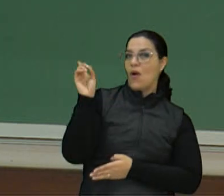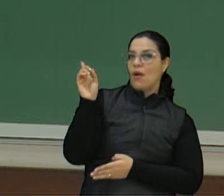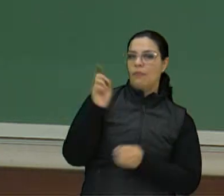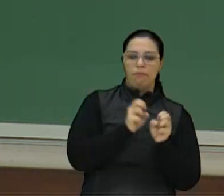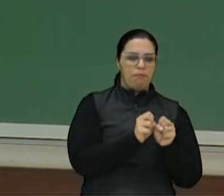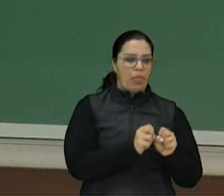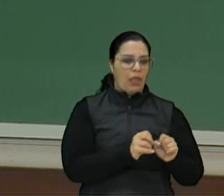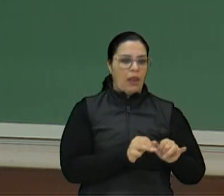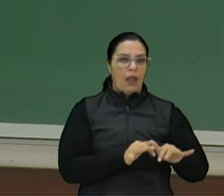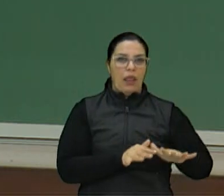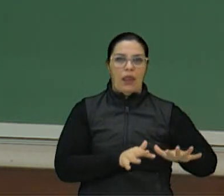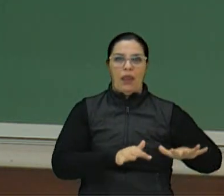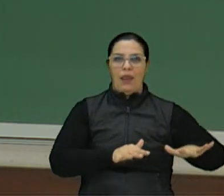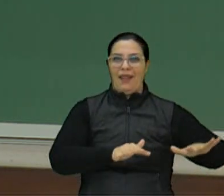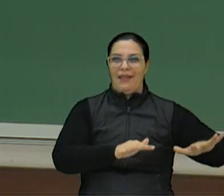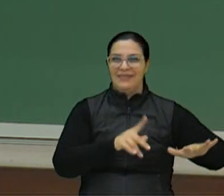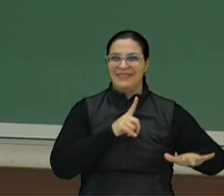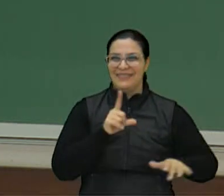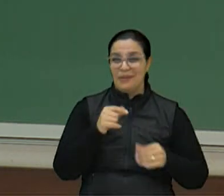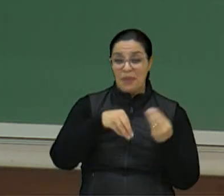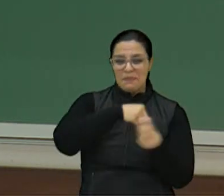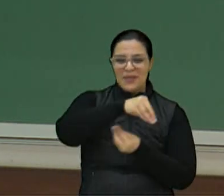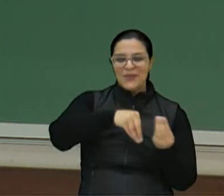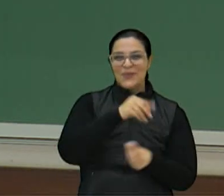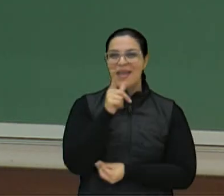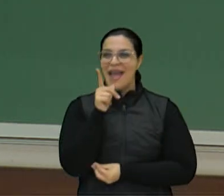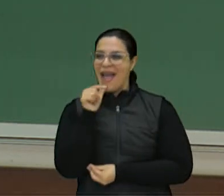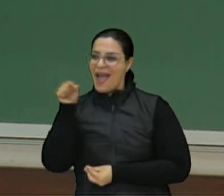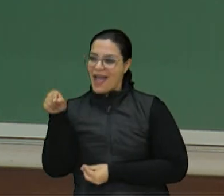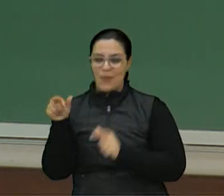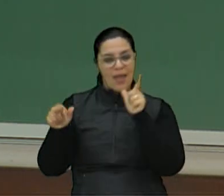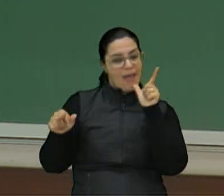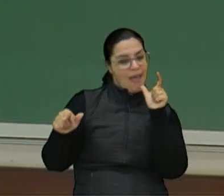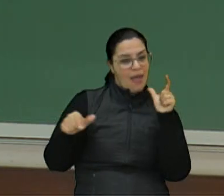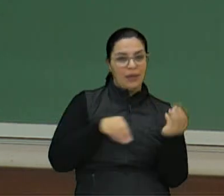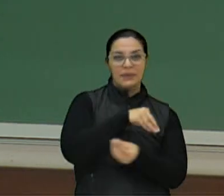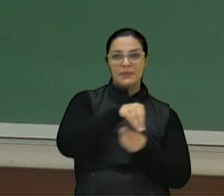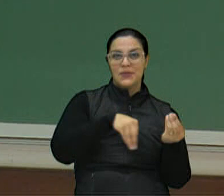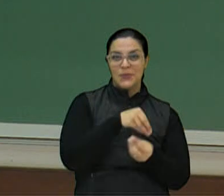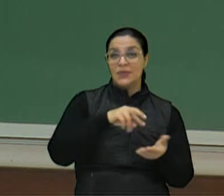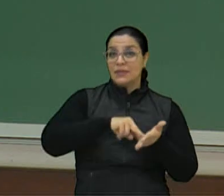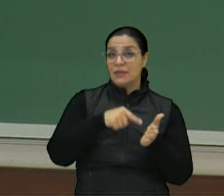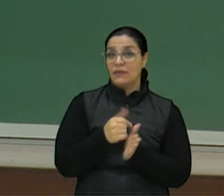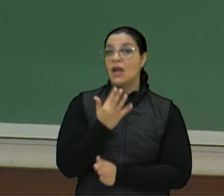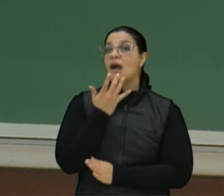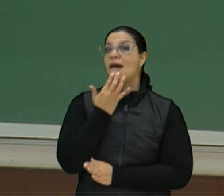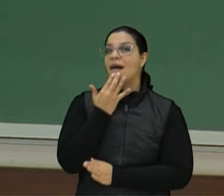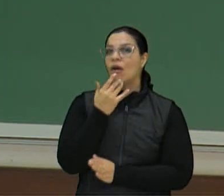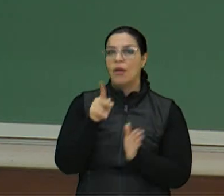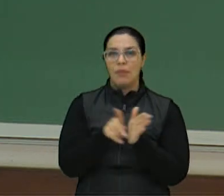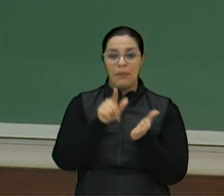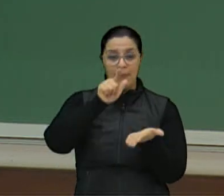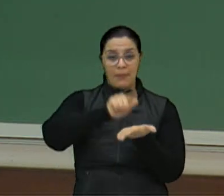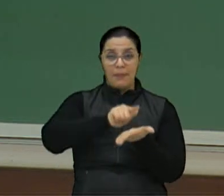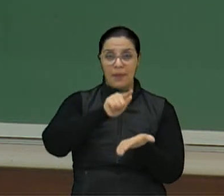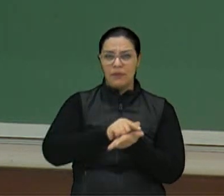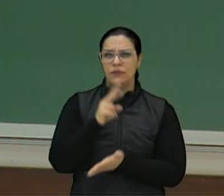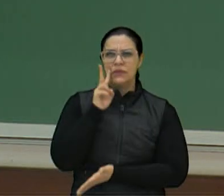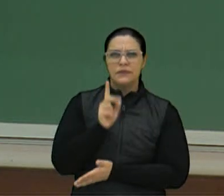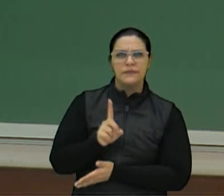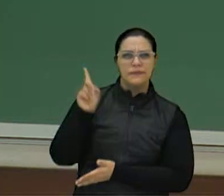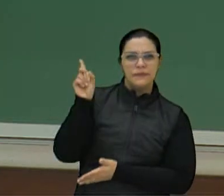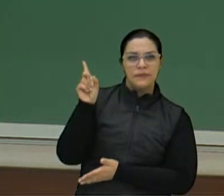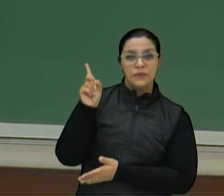que também mostra o resultado. Quais são as características? A tinta se espalha pelo papel. Vocês viram que